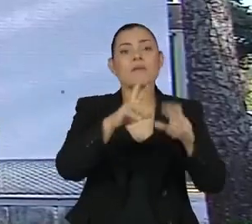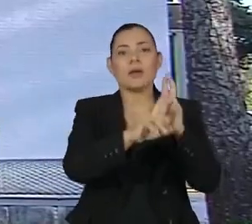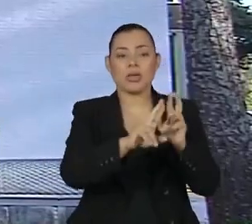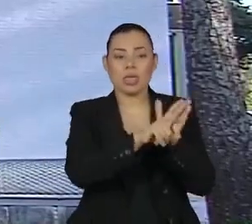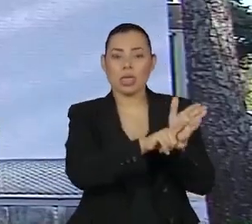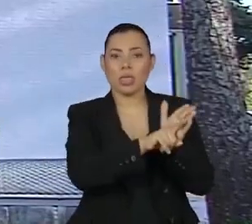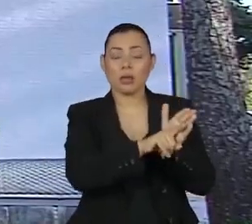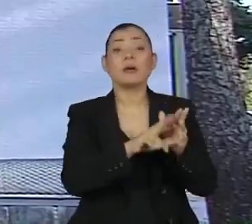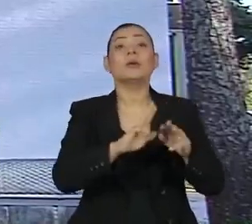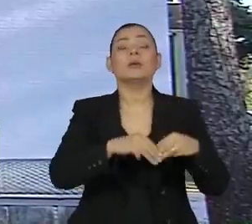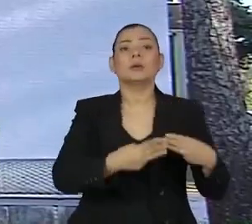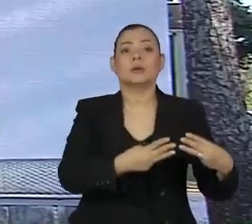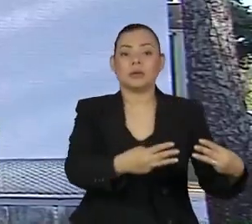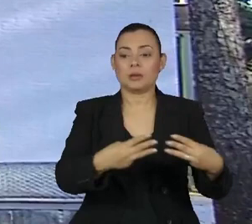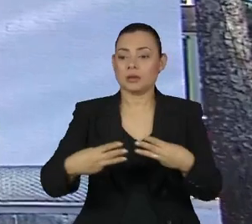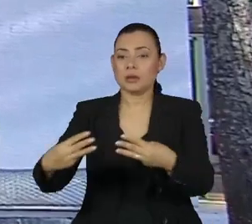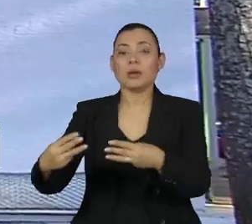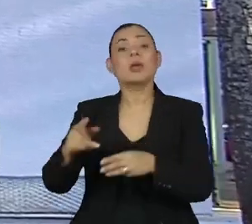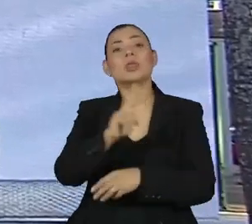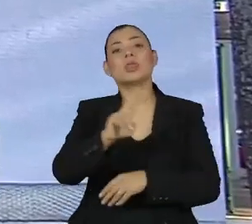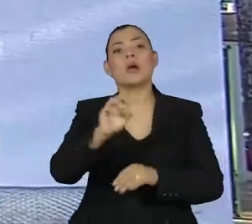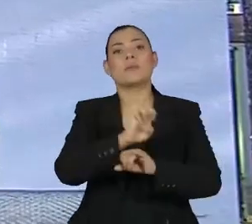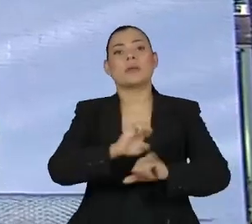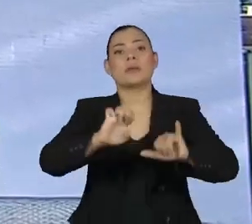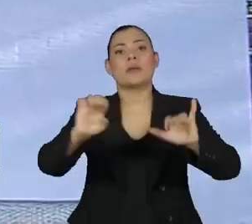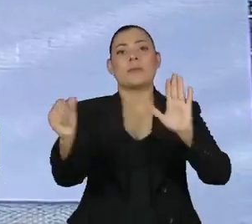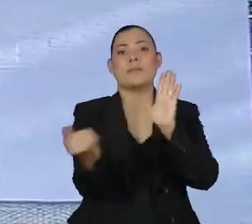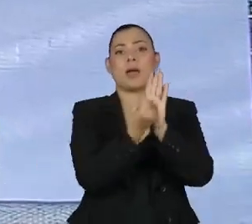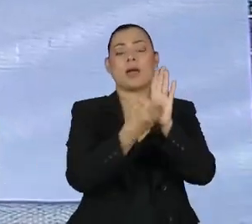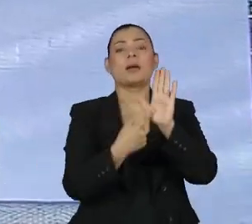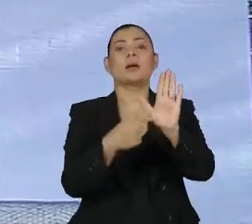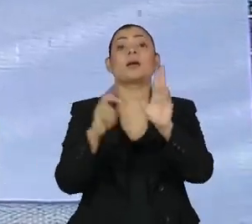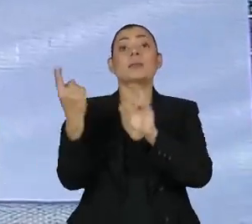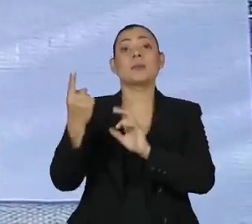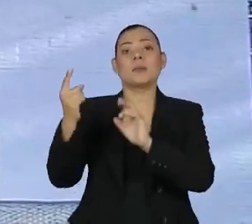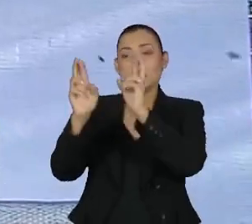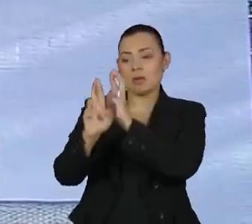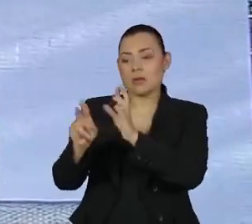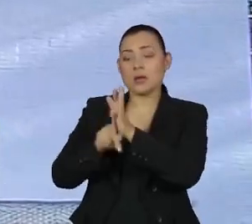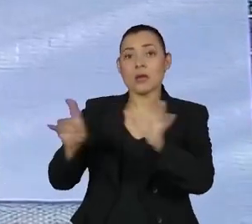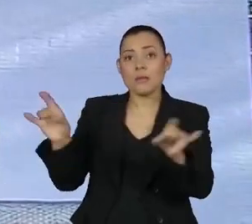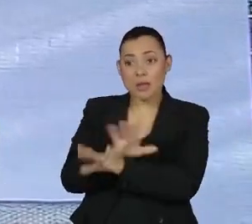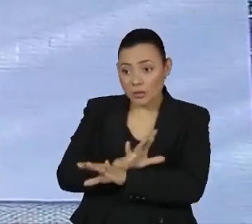segundo o ministério os nomes das marcas serão divulgados Somente depois da emissão do laudo definitivo